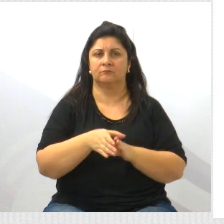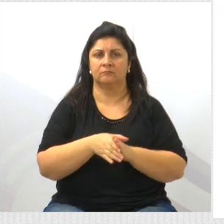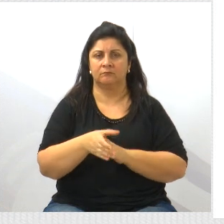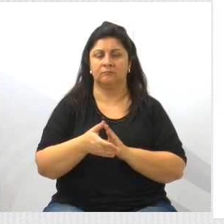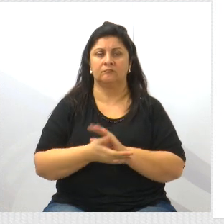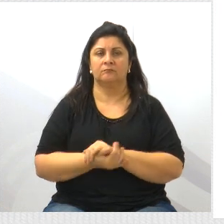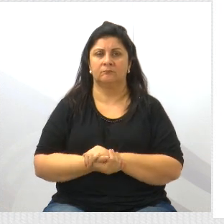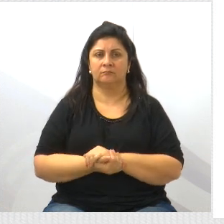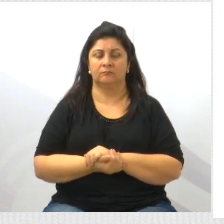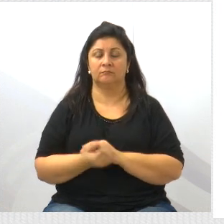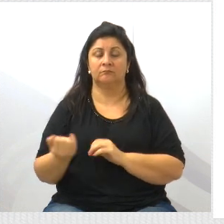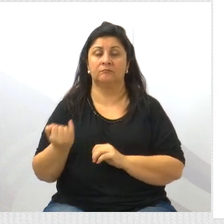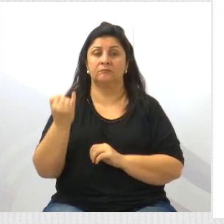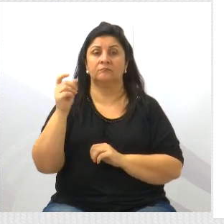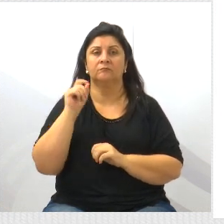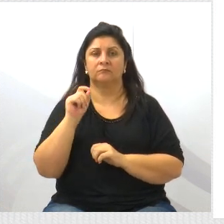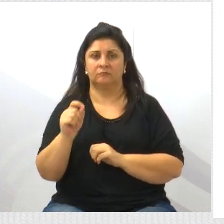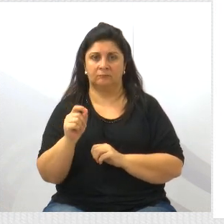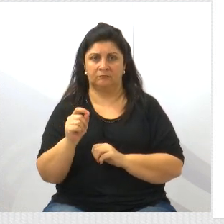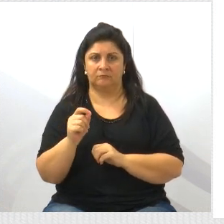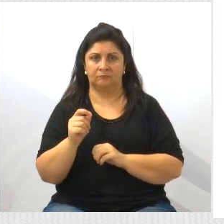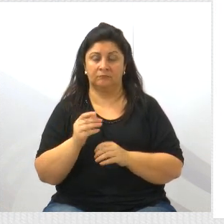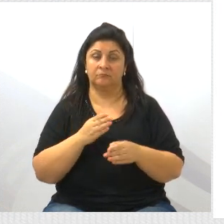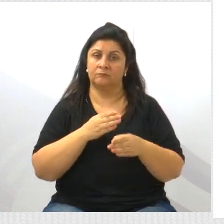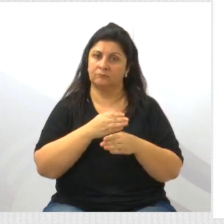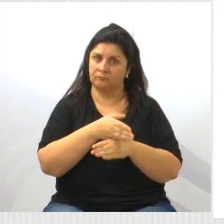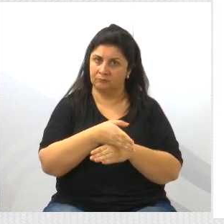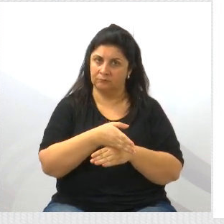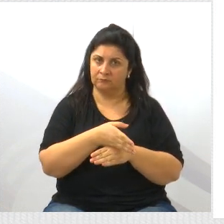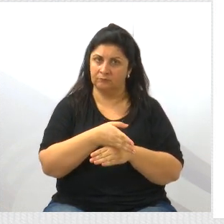importante dizer que, para ser um membro do Conselho,